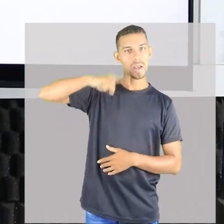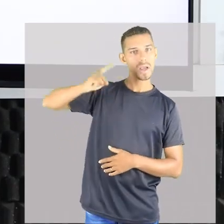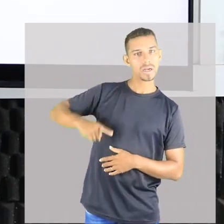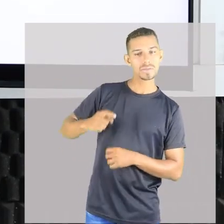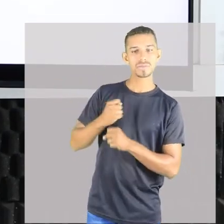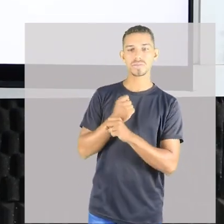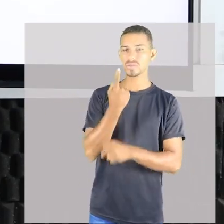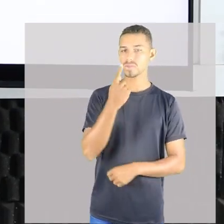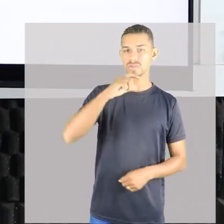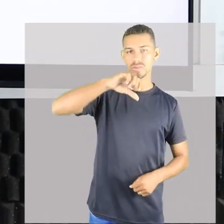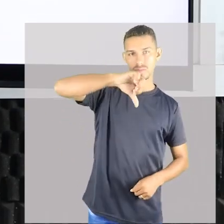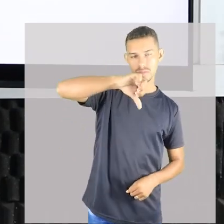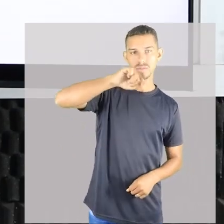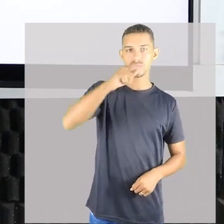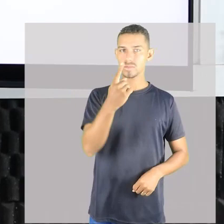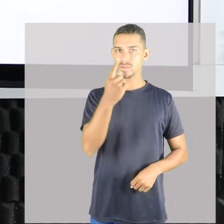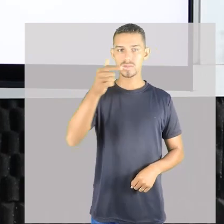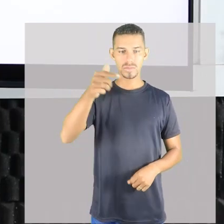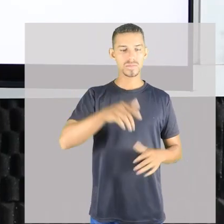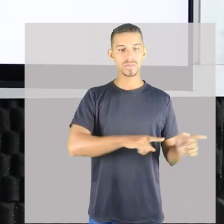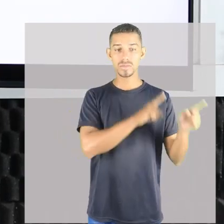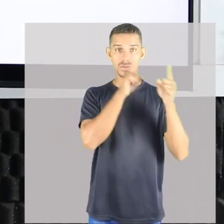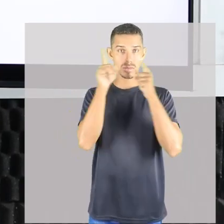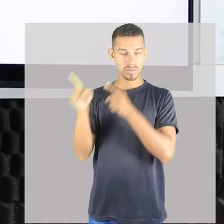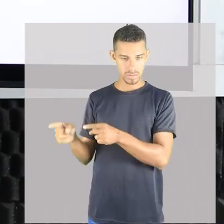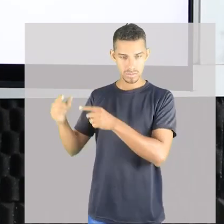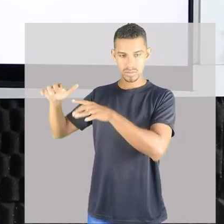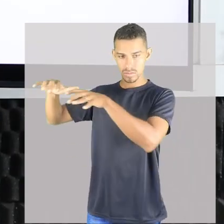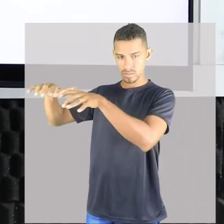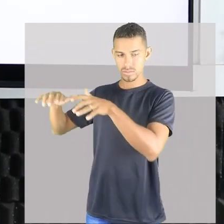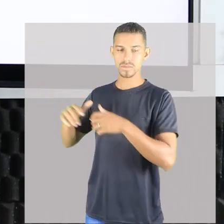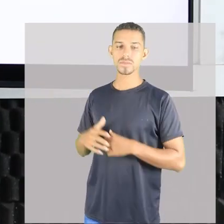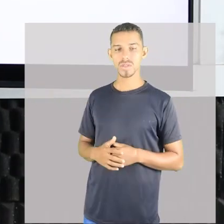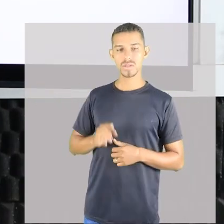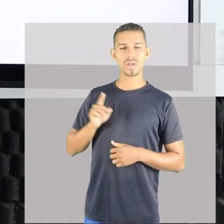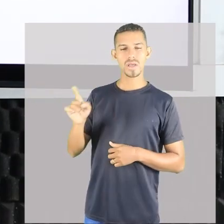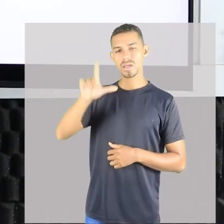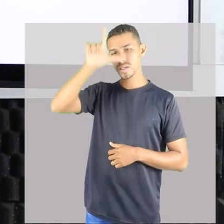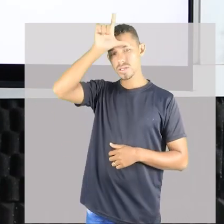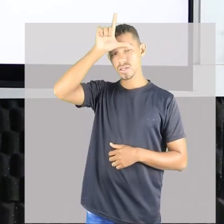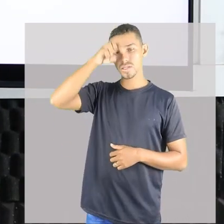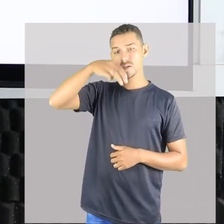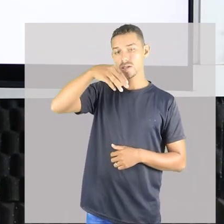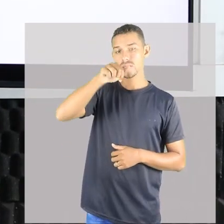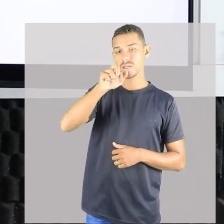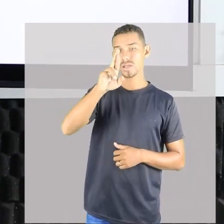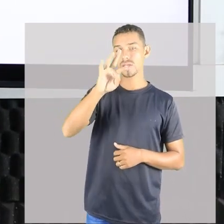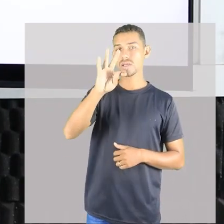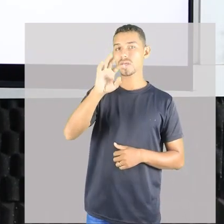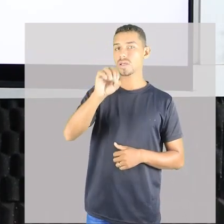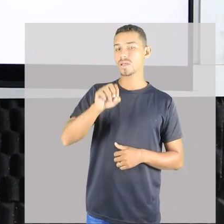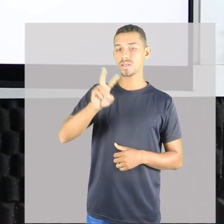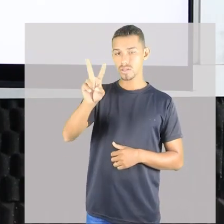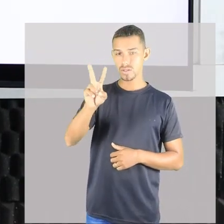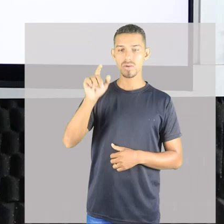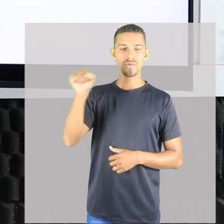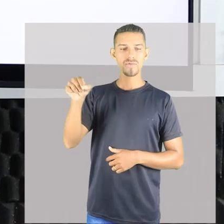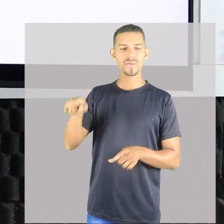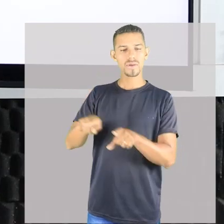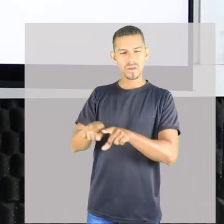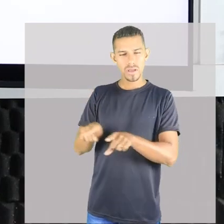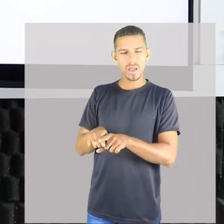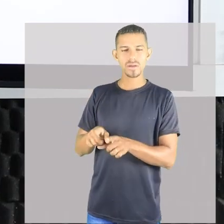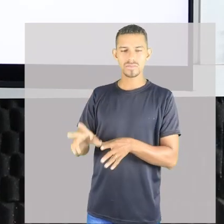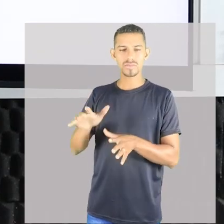antiga. Vamos ver o outro partido, os mencheviques. Os mencheviques eram liderados por Martov, propunham uma oposição